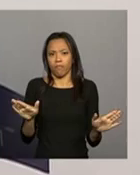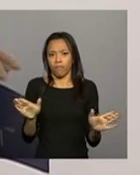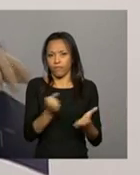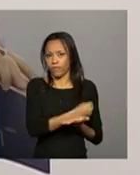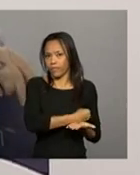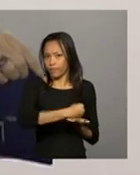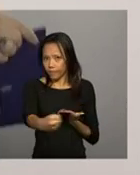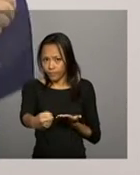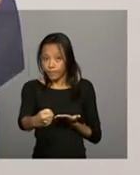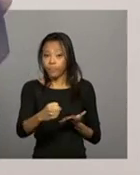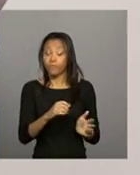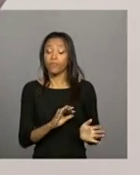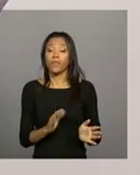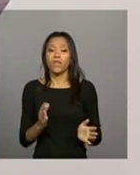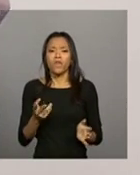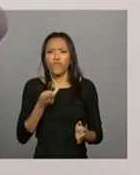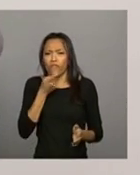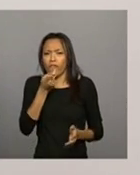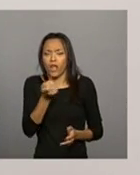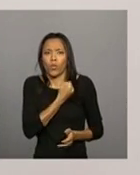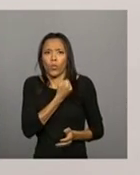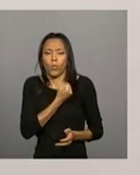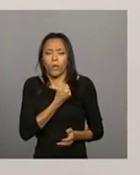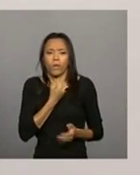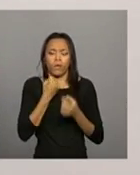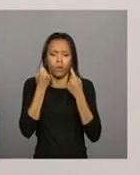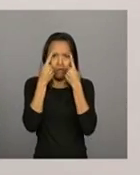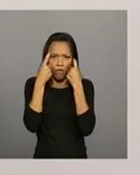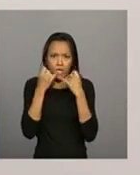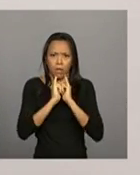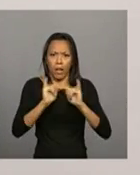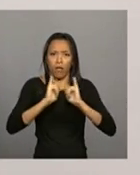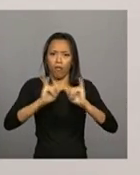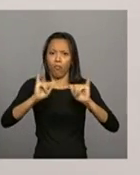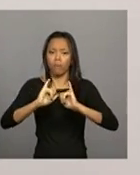não vou dizer dos números da violência,